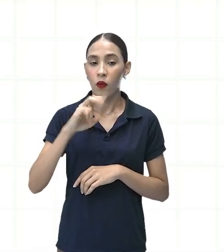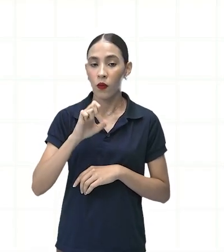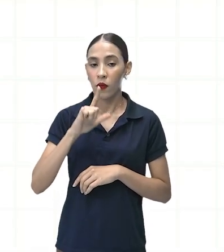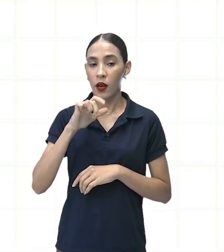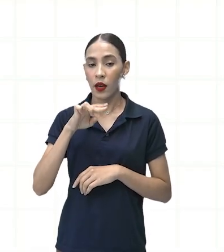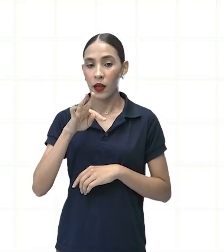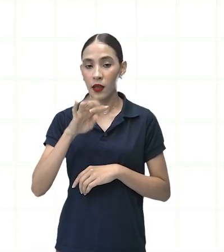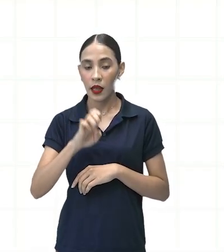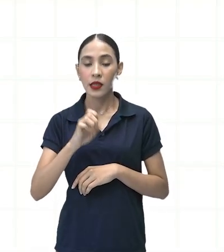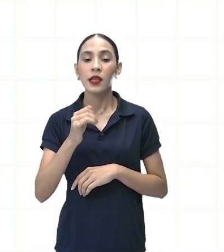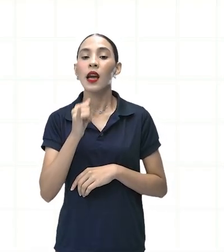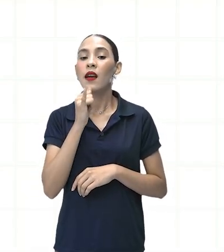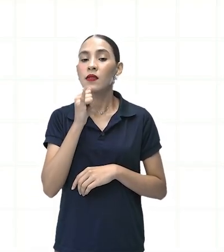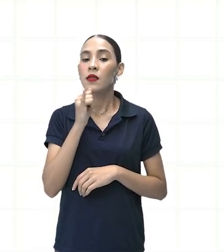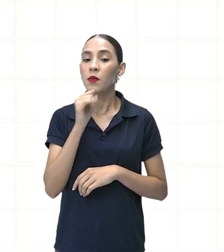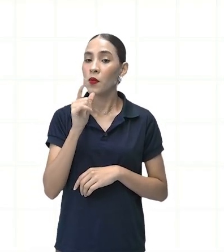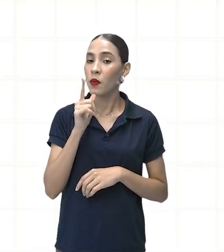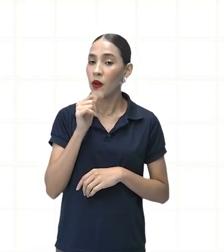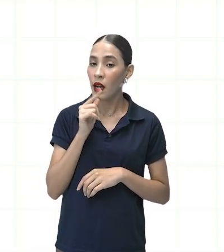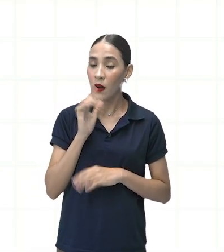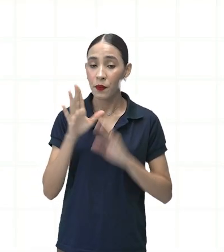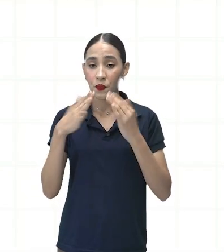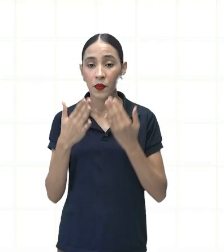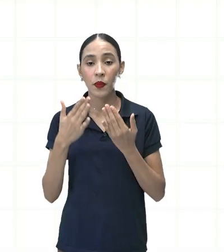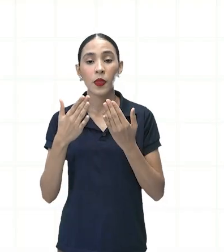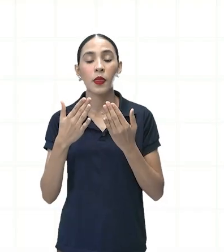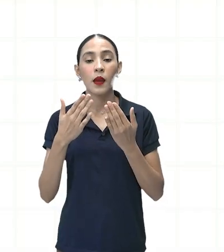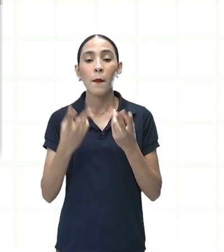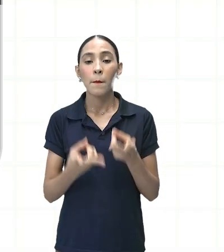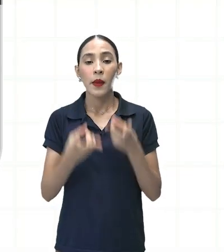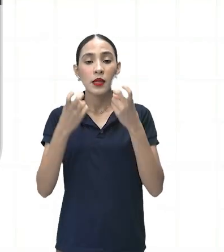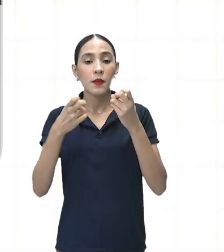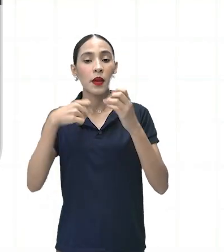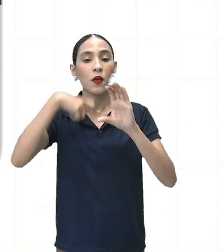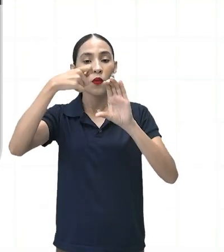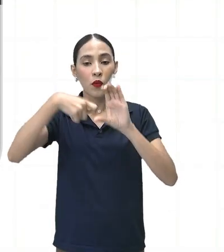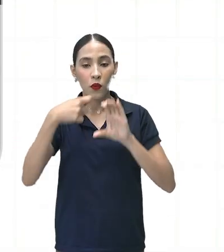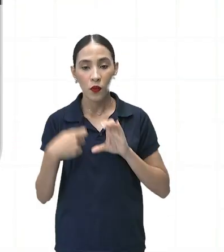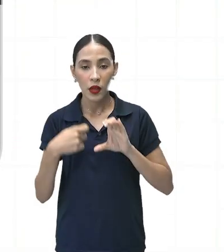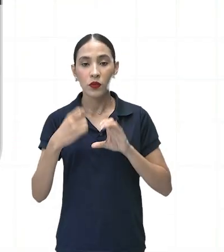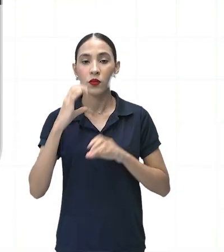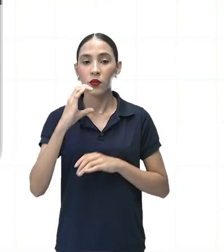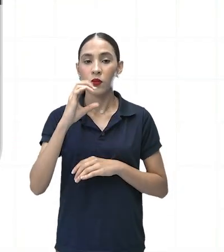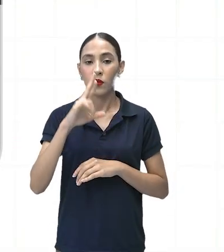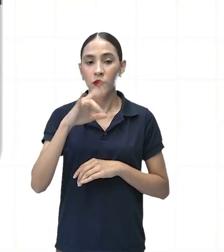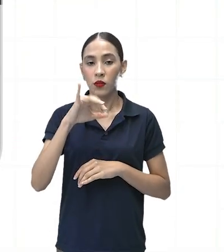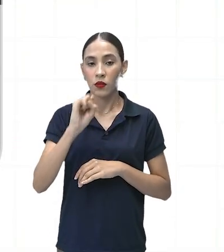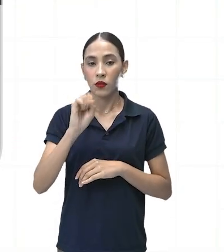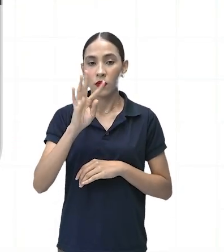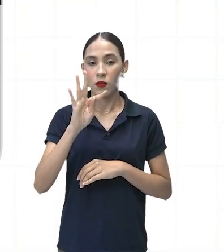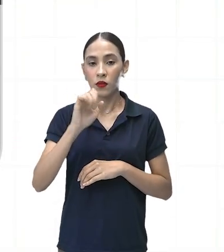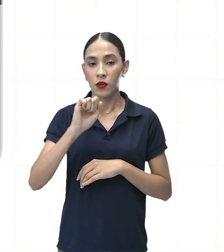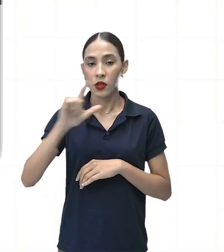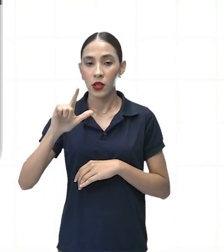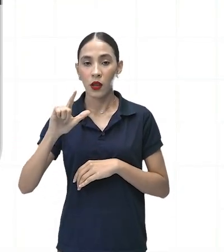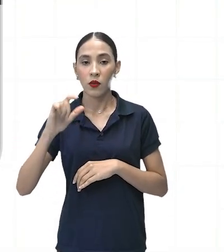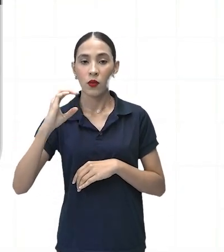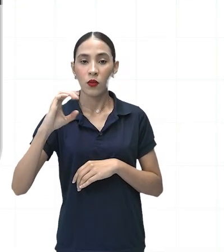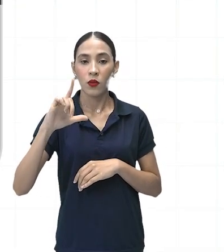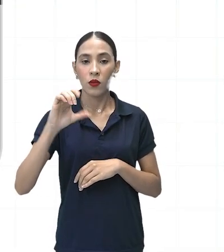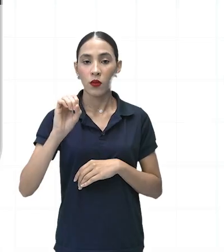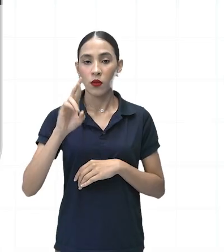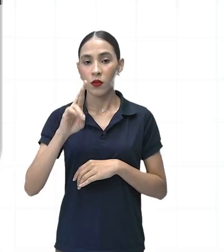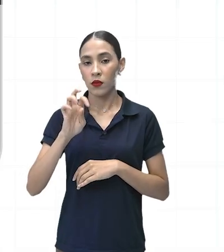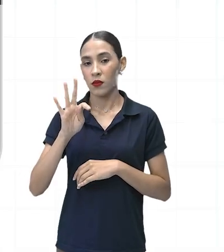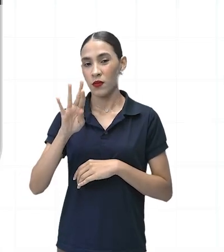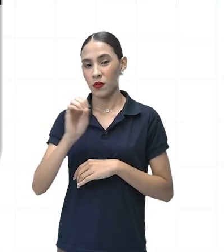a exemplo da água. Vamos observar agora uma interação de cristais de cloreto de sódio.